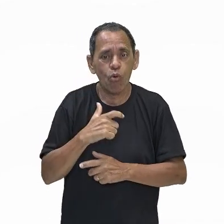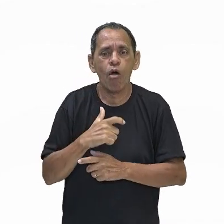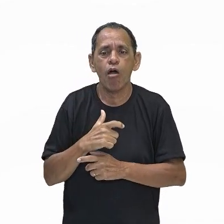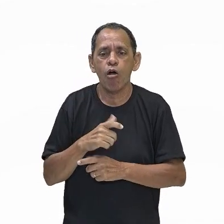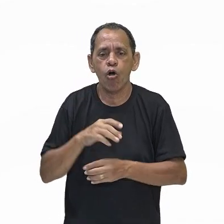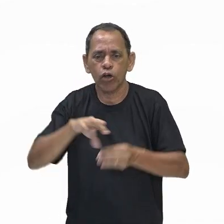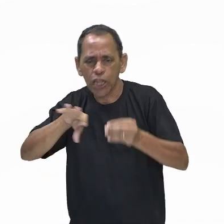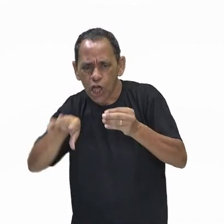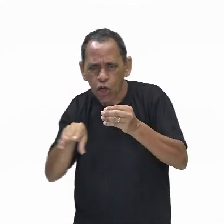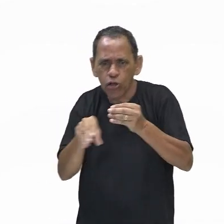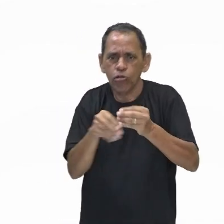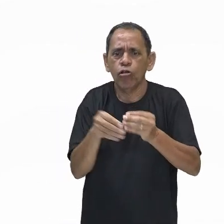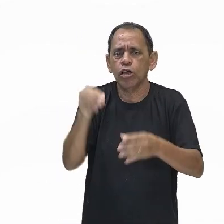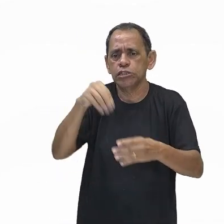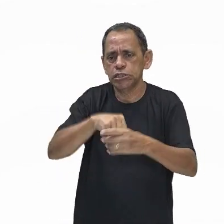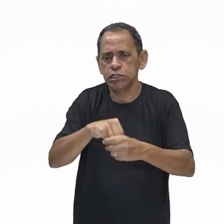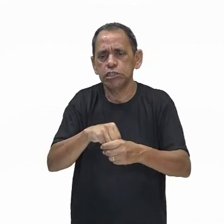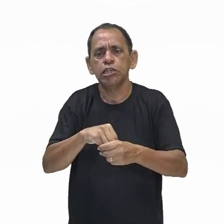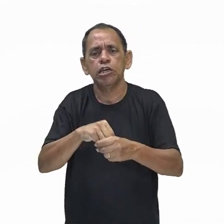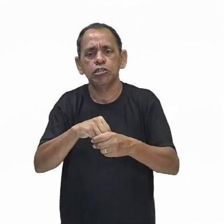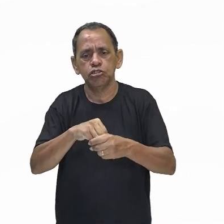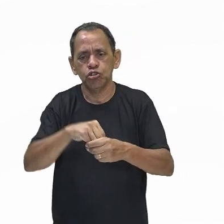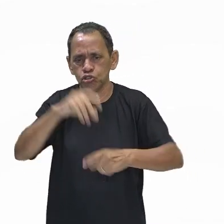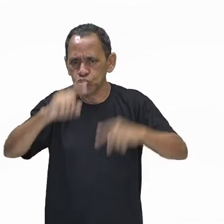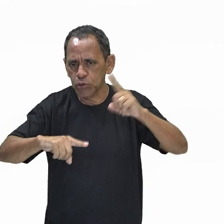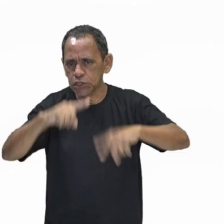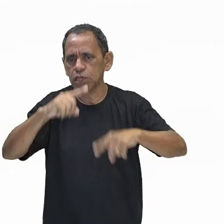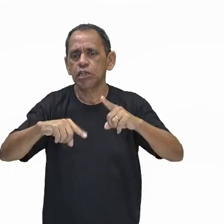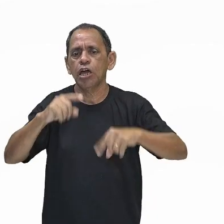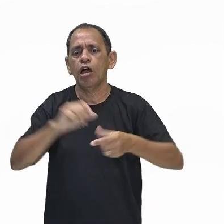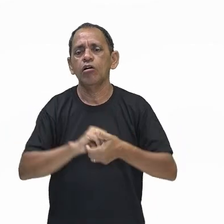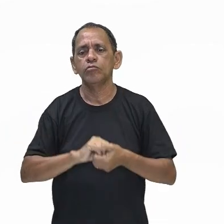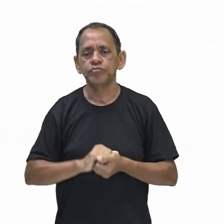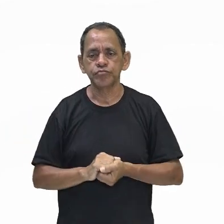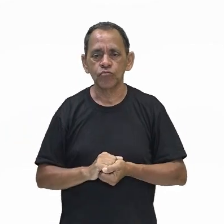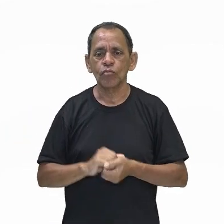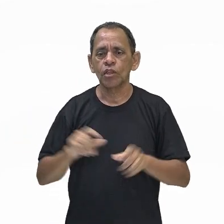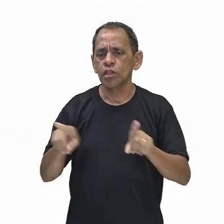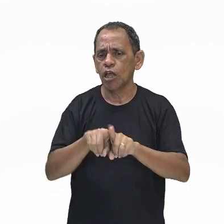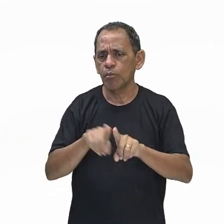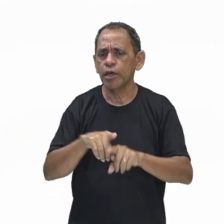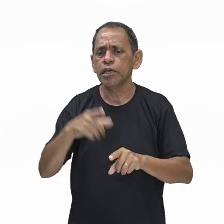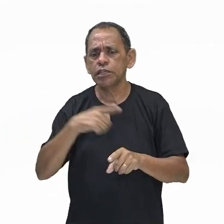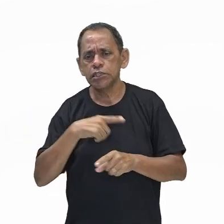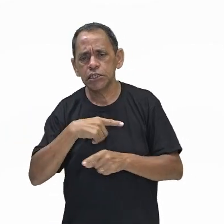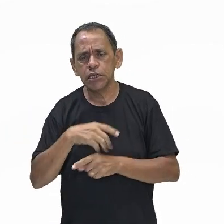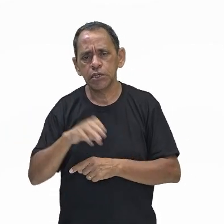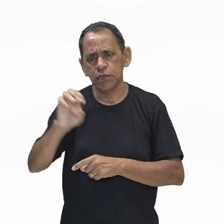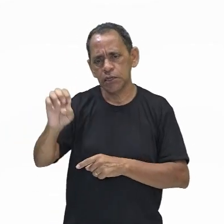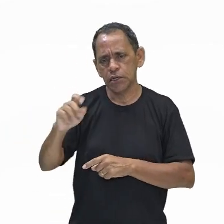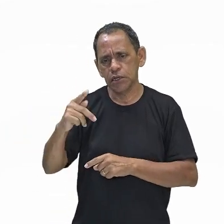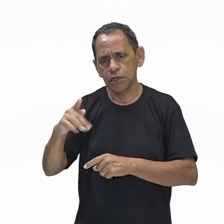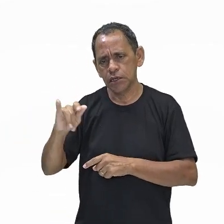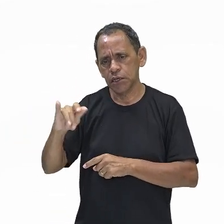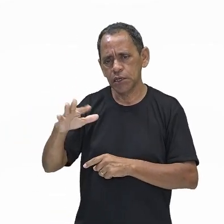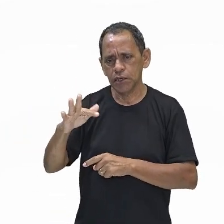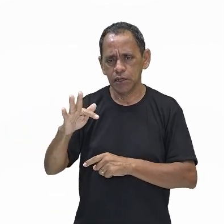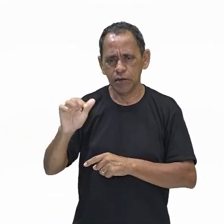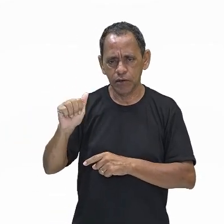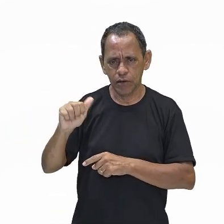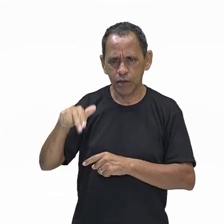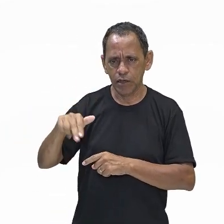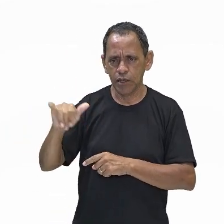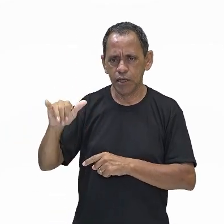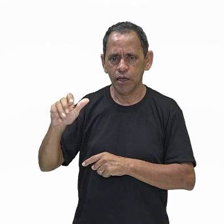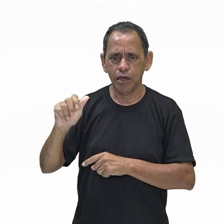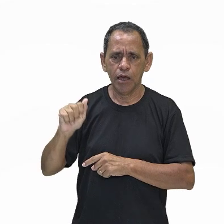Narradores em primeira pessoa, também a existência da epifania. O que é a epifania? Uma espécie de revelação na